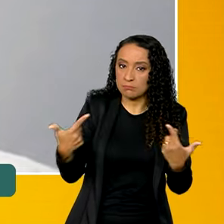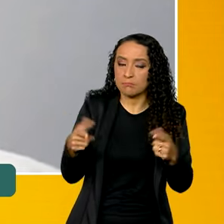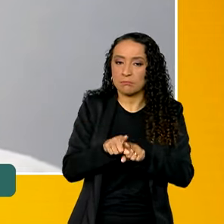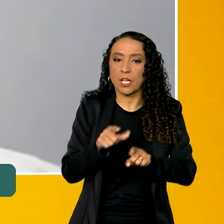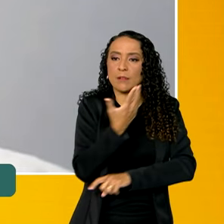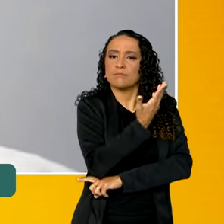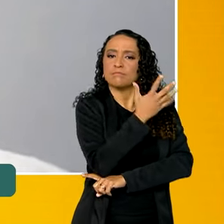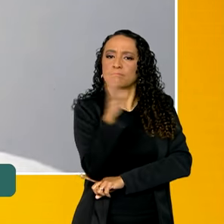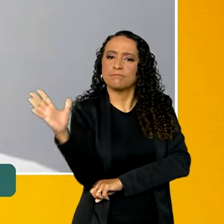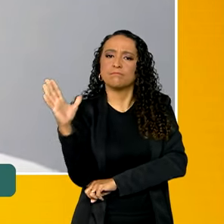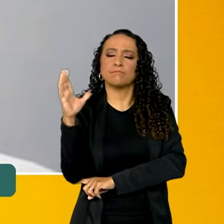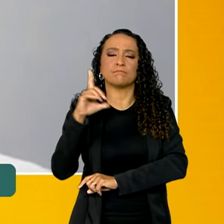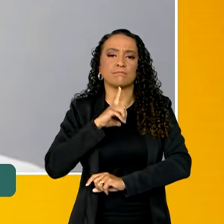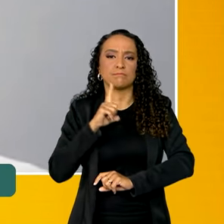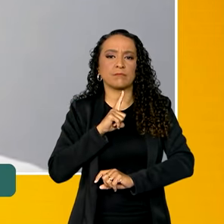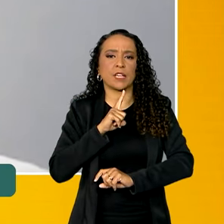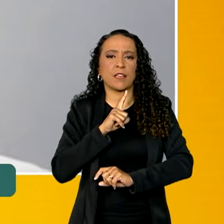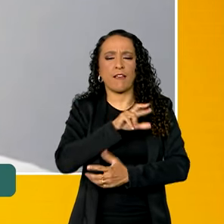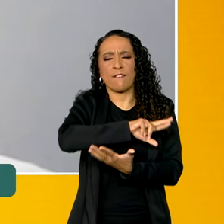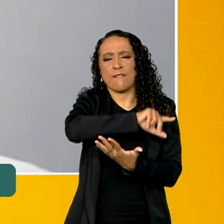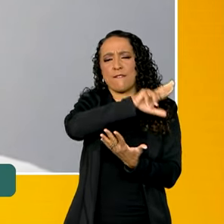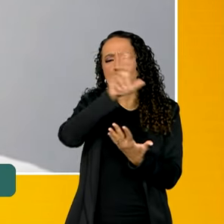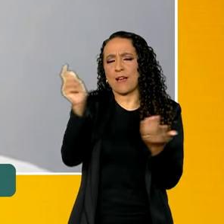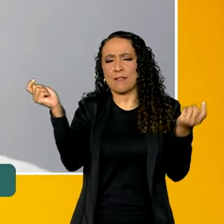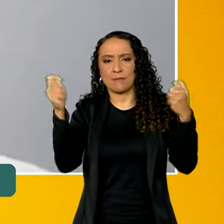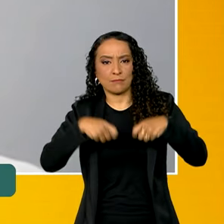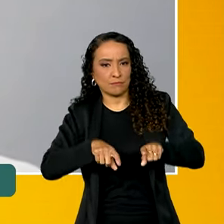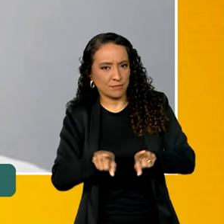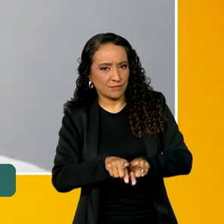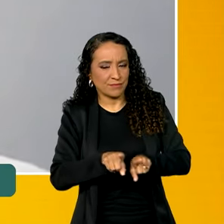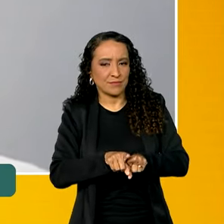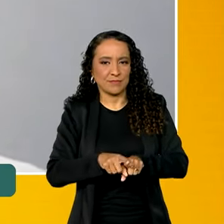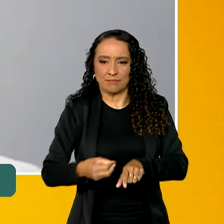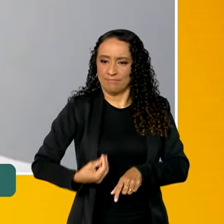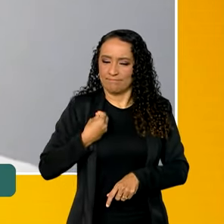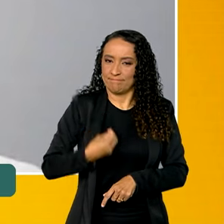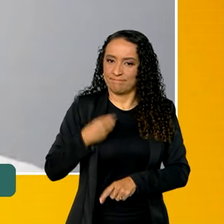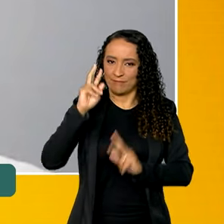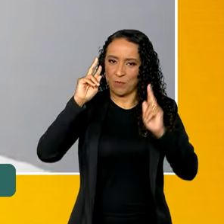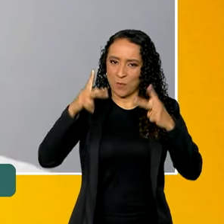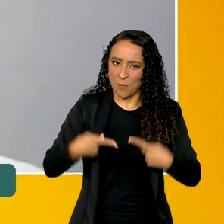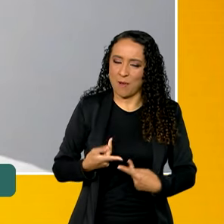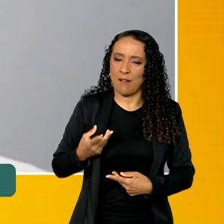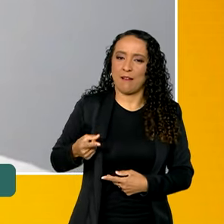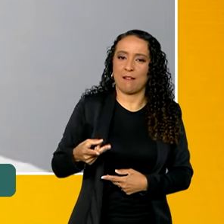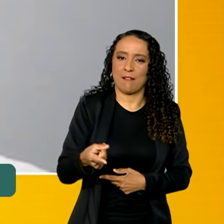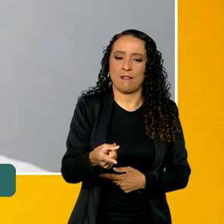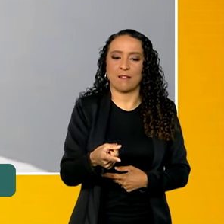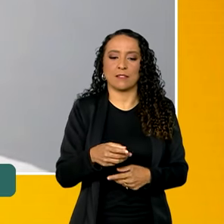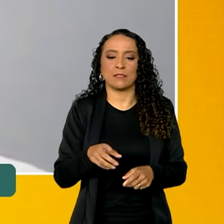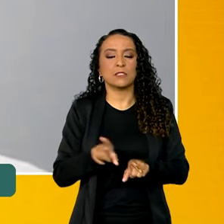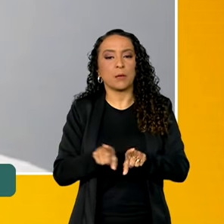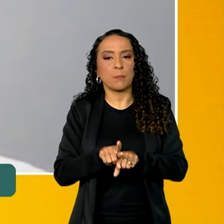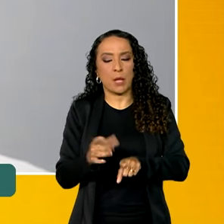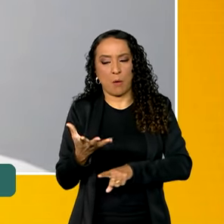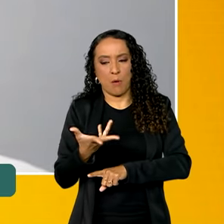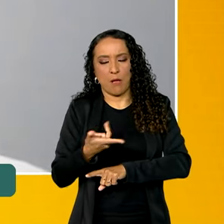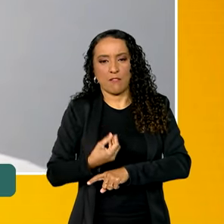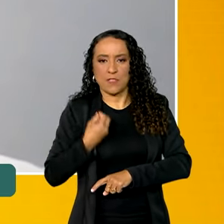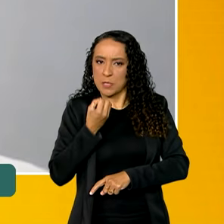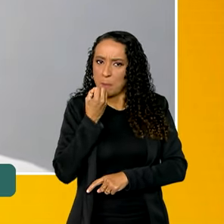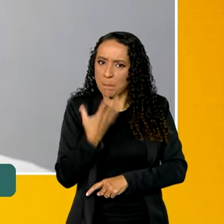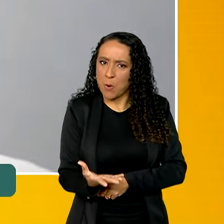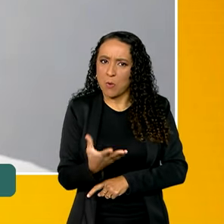floresta provê várias possibilidades para a sobrevivência humana e a boa qualidade de vida, não só